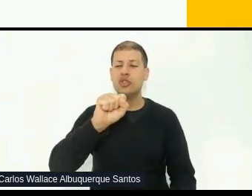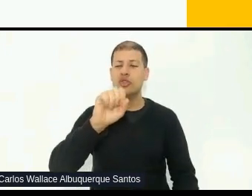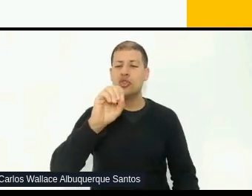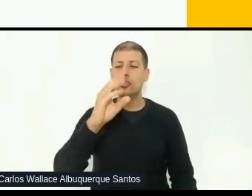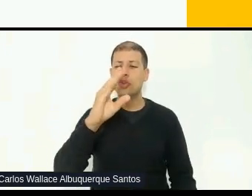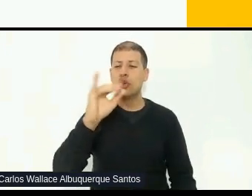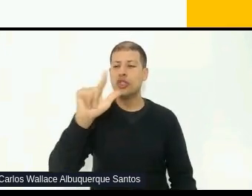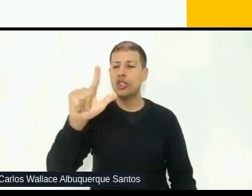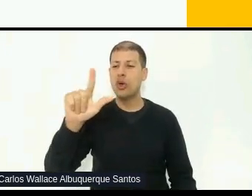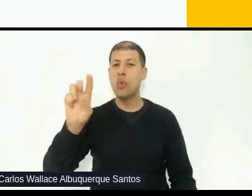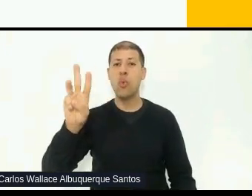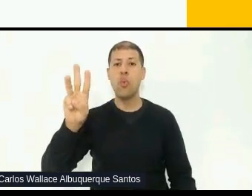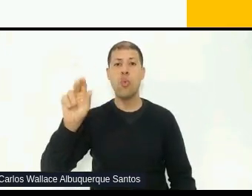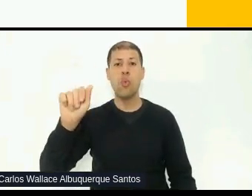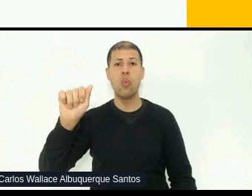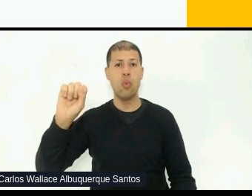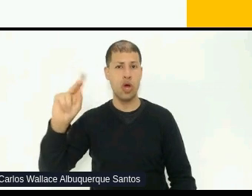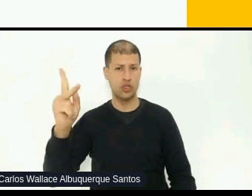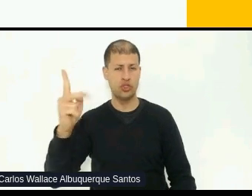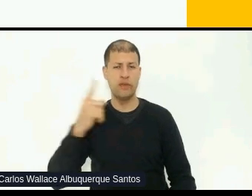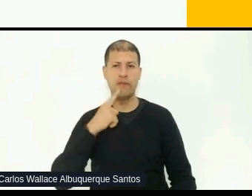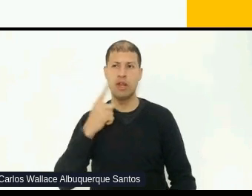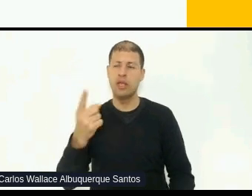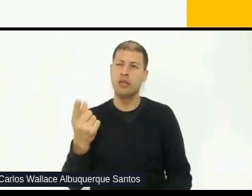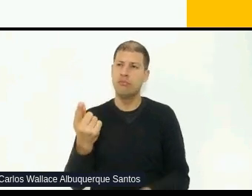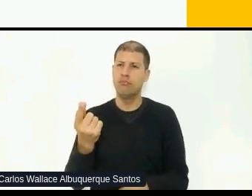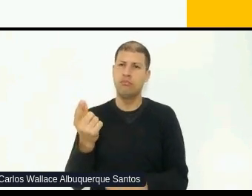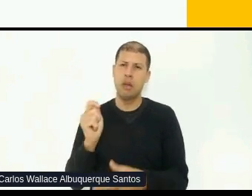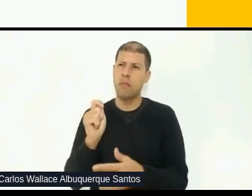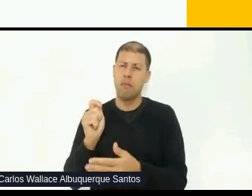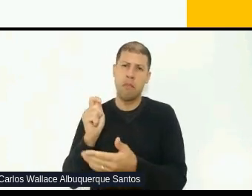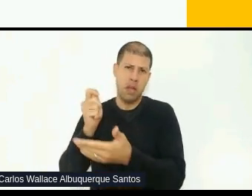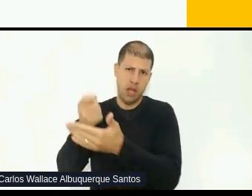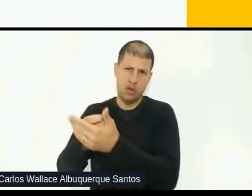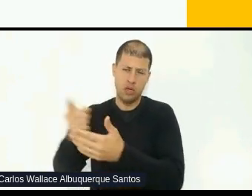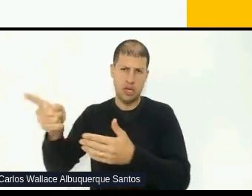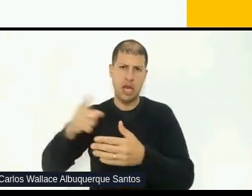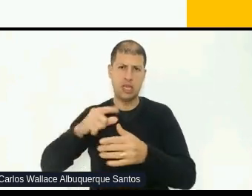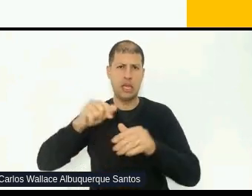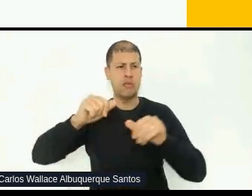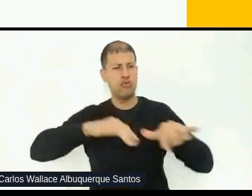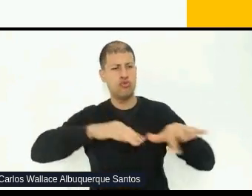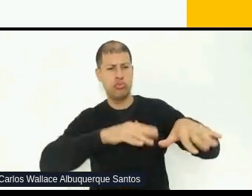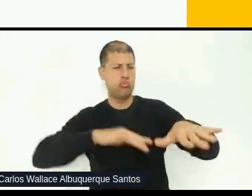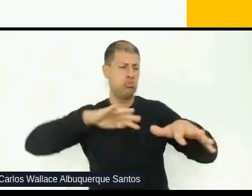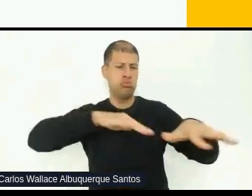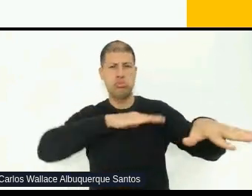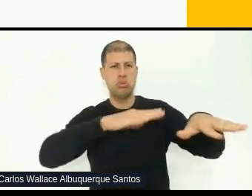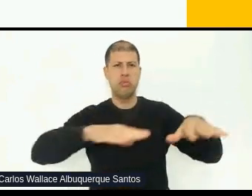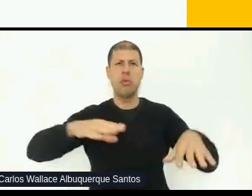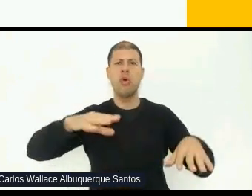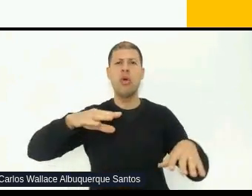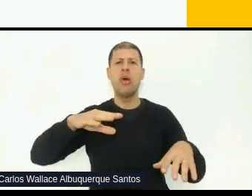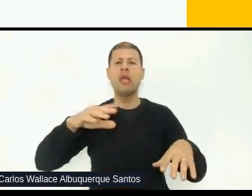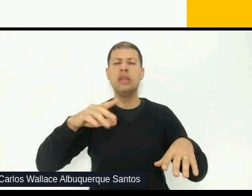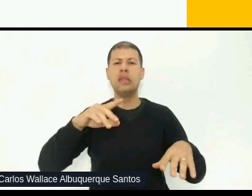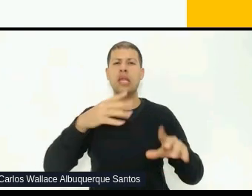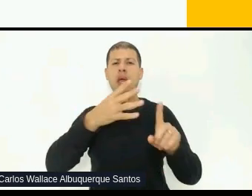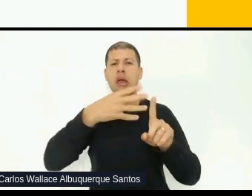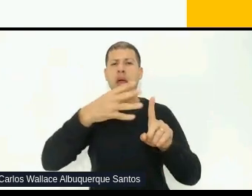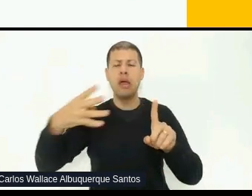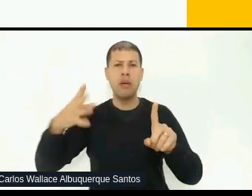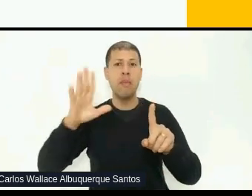para o público, eu vou lá patrocínio, por exemplo, a parada LGBT, mas dentro da minha empresa só tem branco